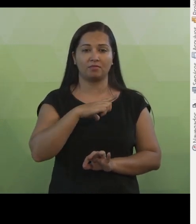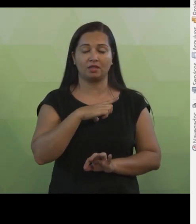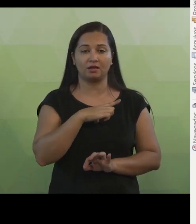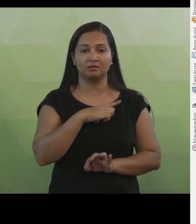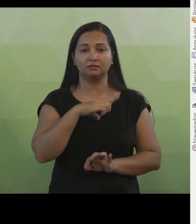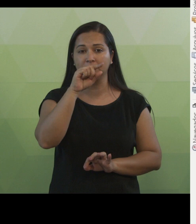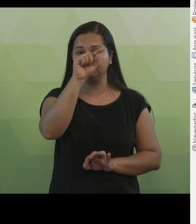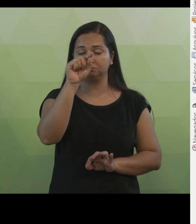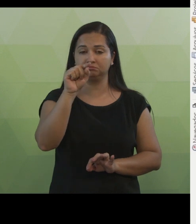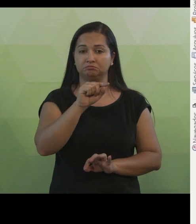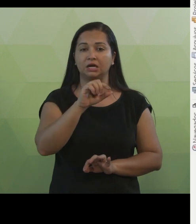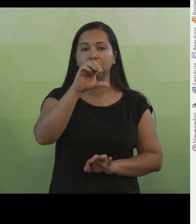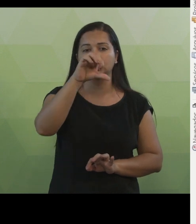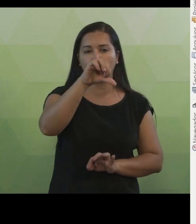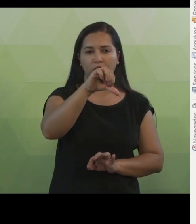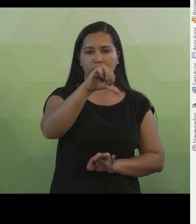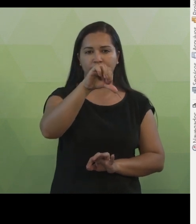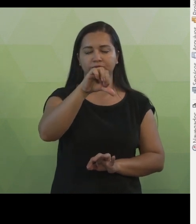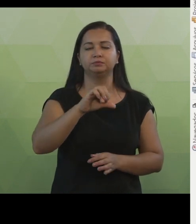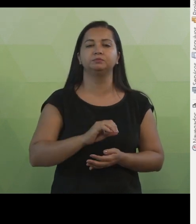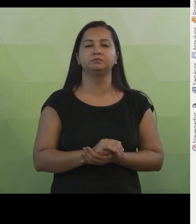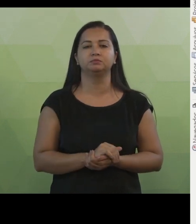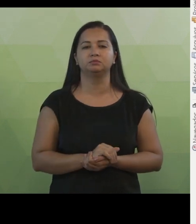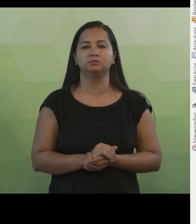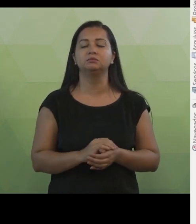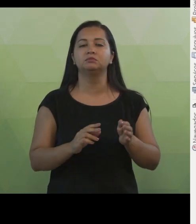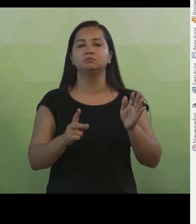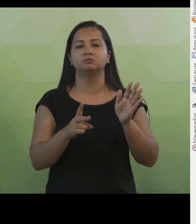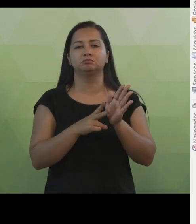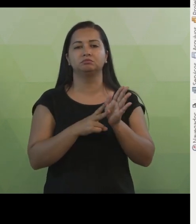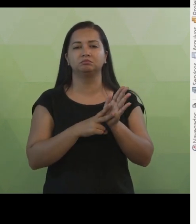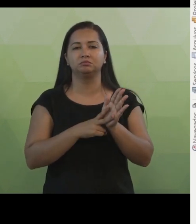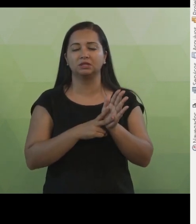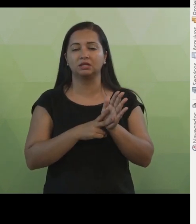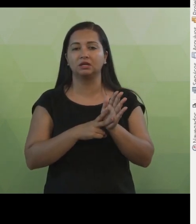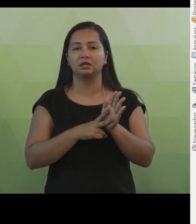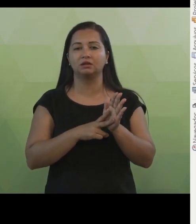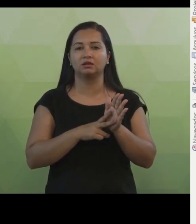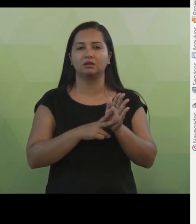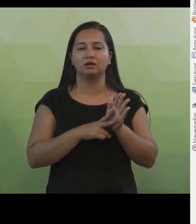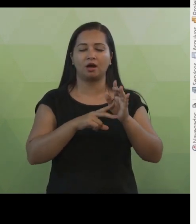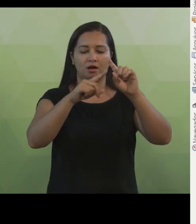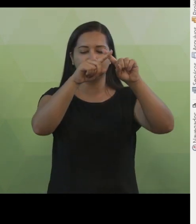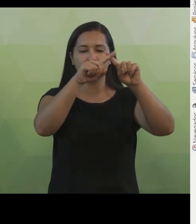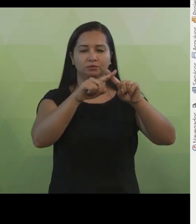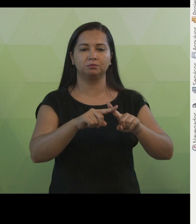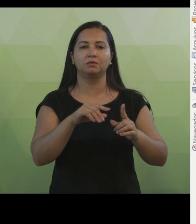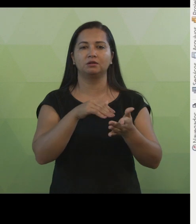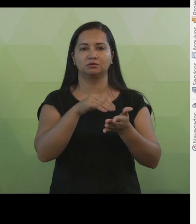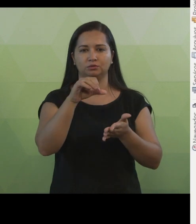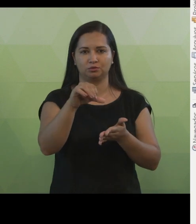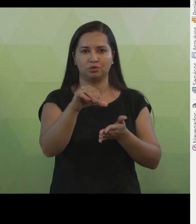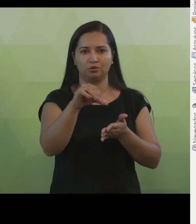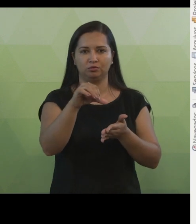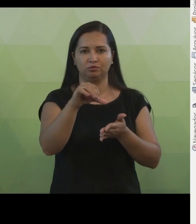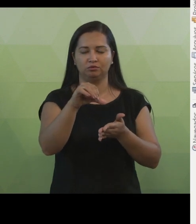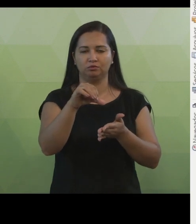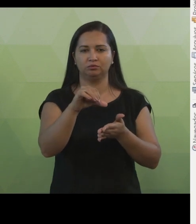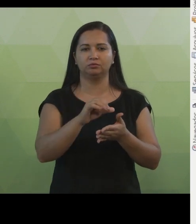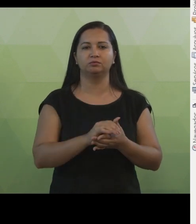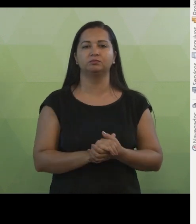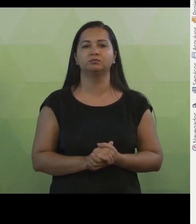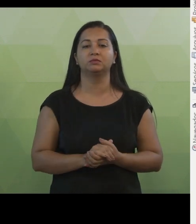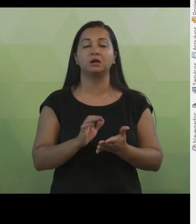Eu vou iniciá-la em 0. Lembrando que na tabuada a gente vai fazer de multiplicação 4 vezes 0, vezes 1, vezes 2, até vezes